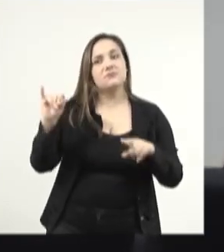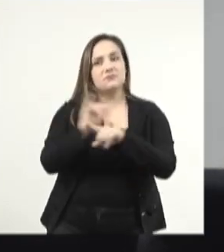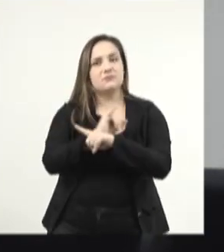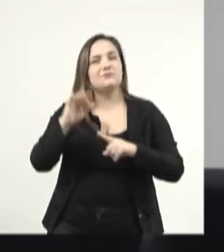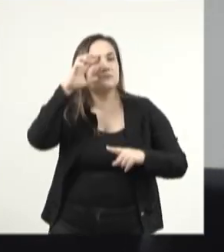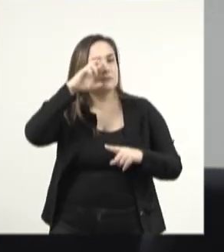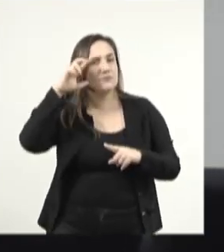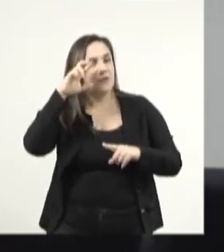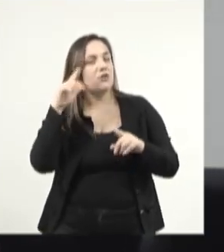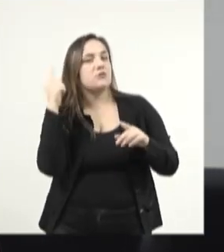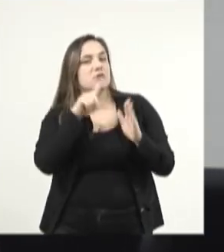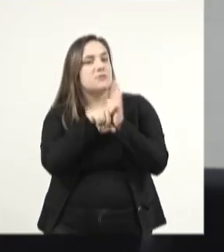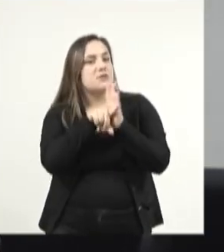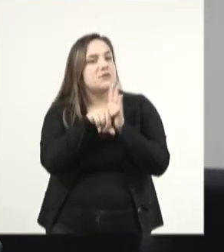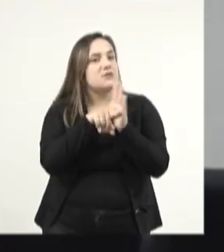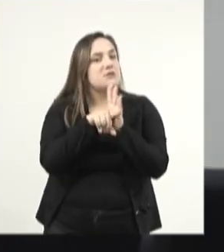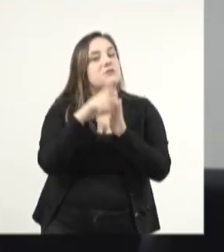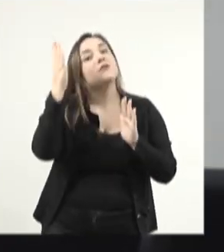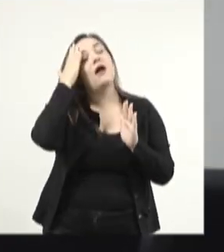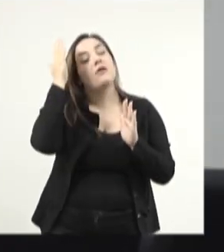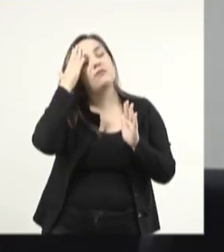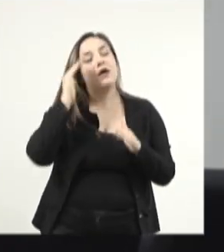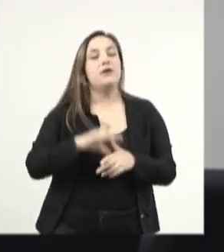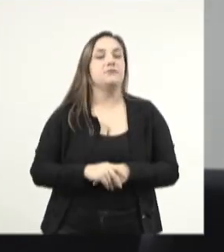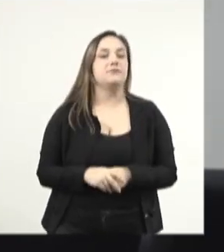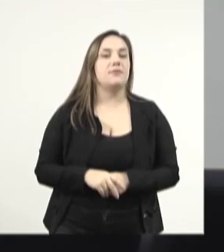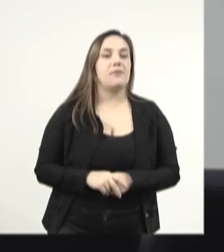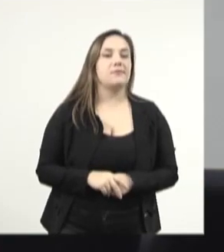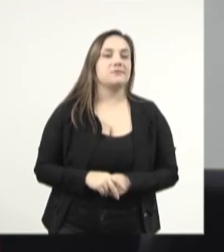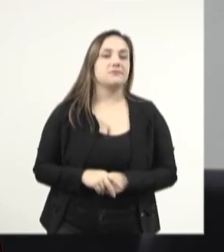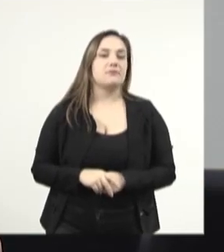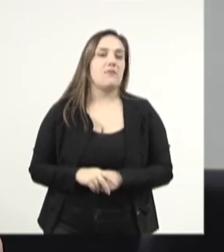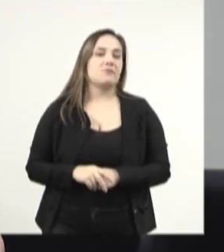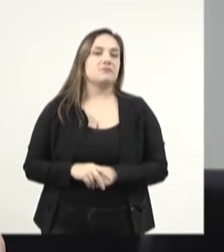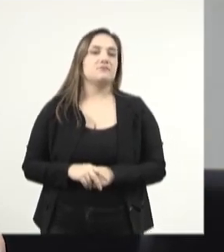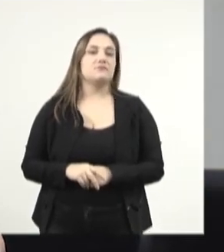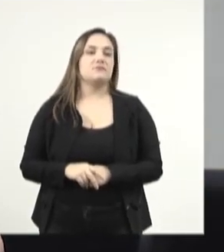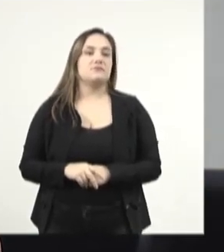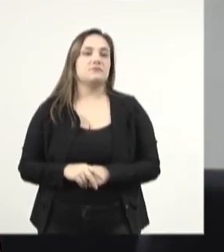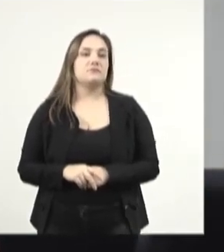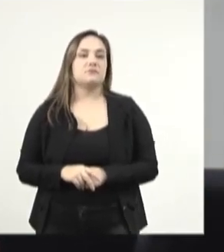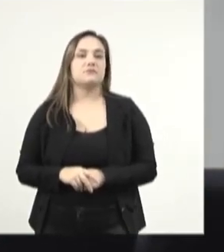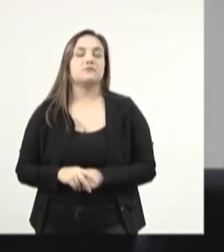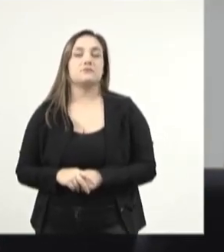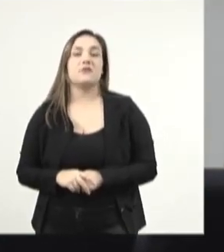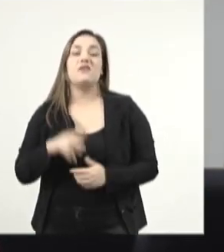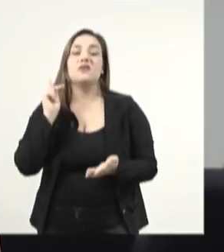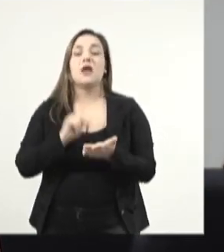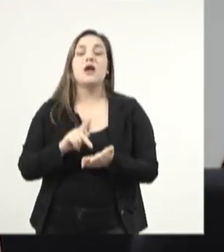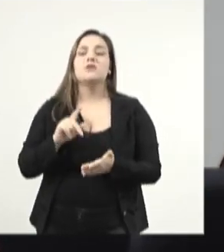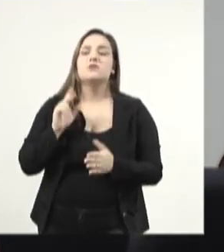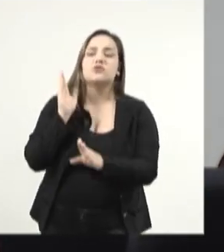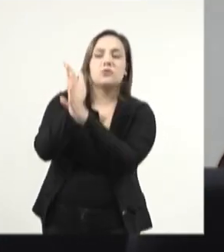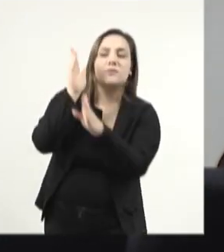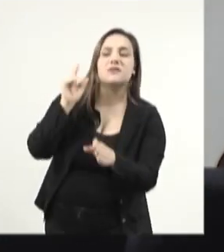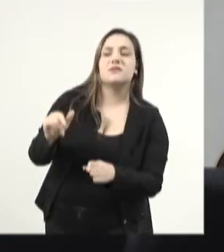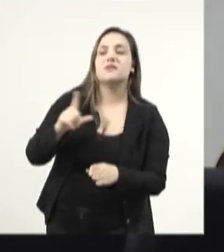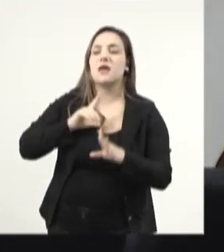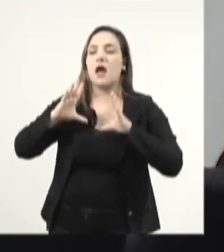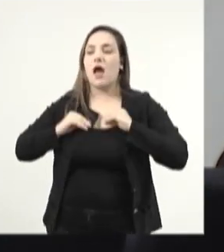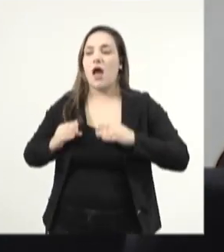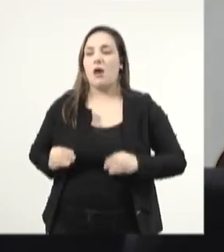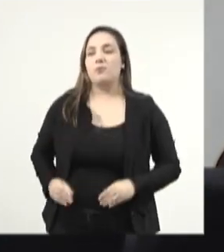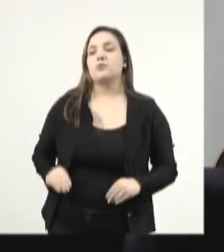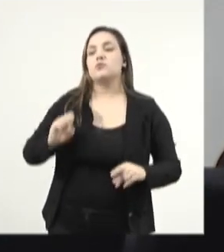nós obter dados e obter realmente o caso de realmente esse